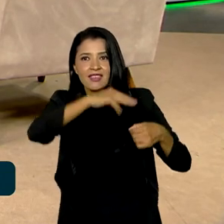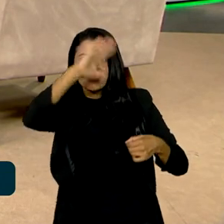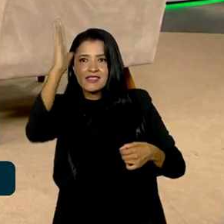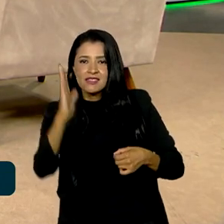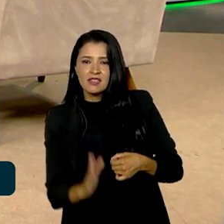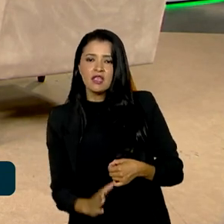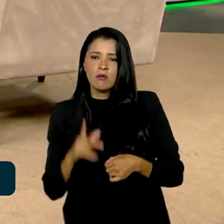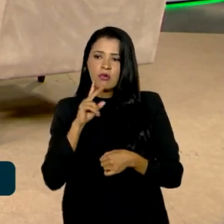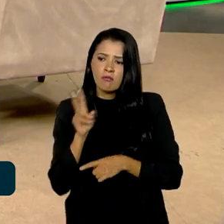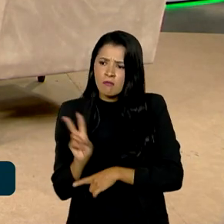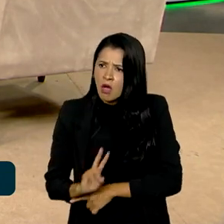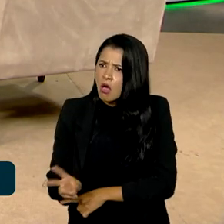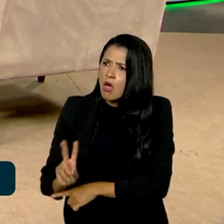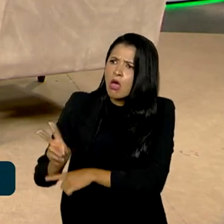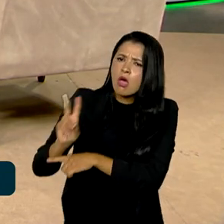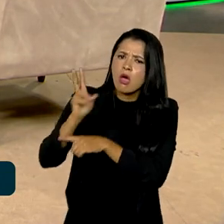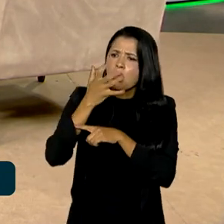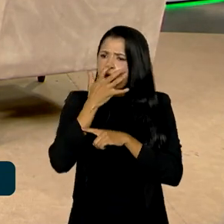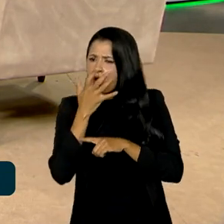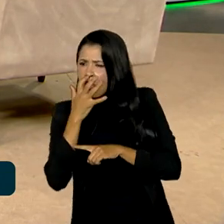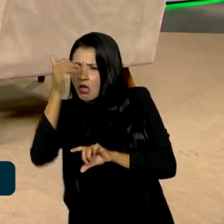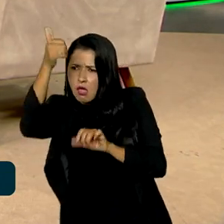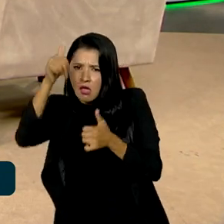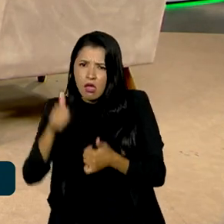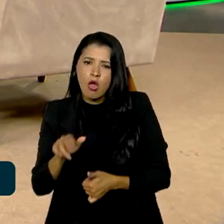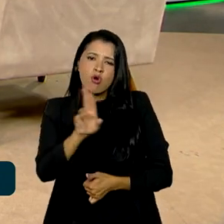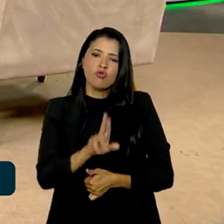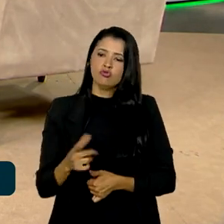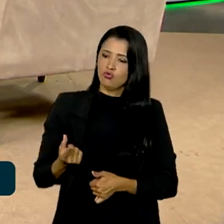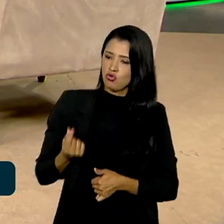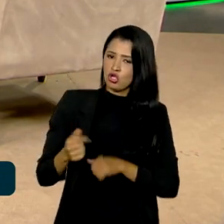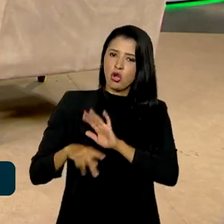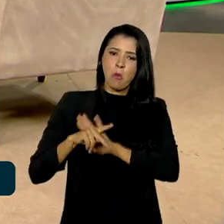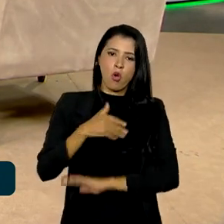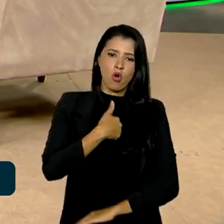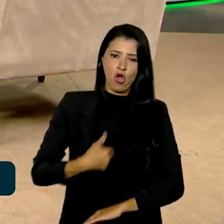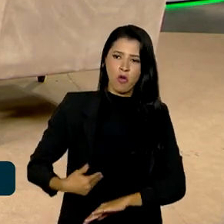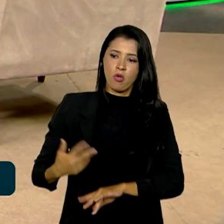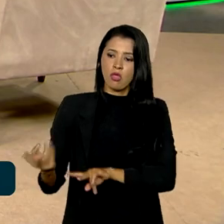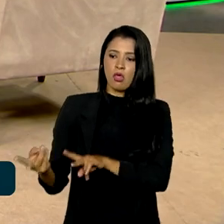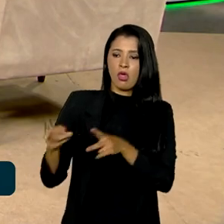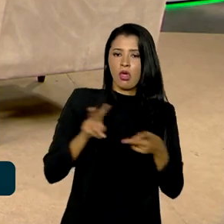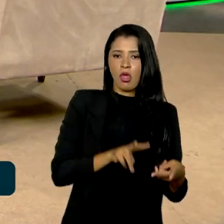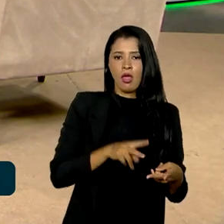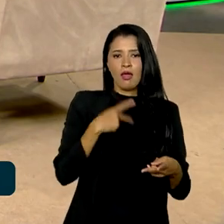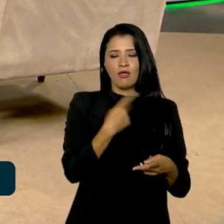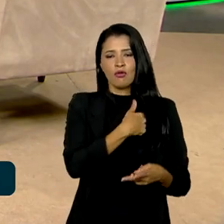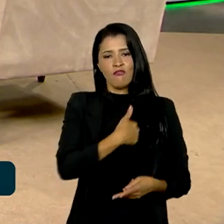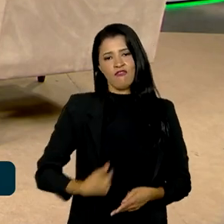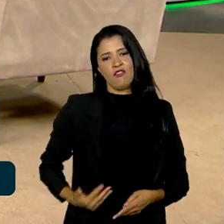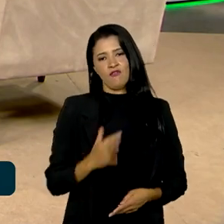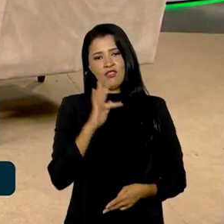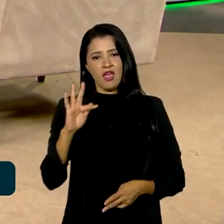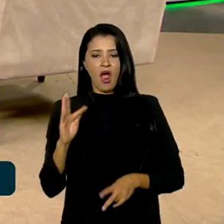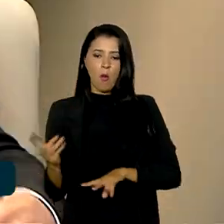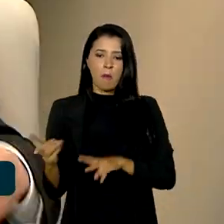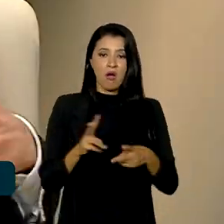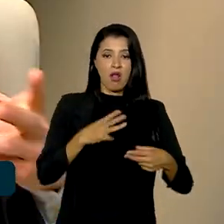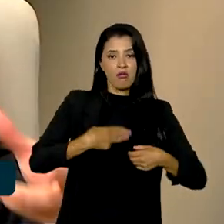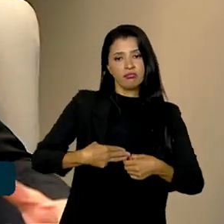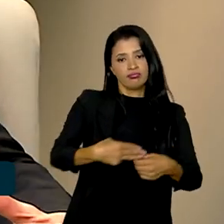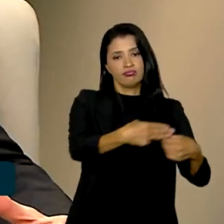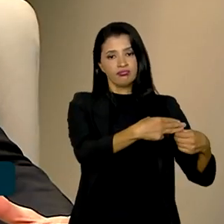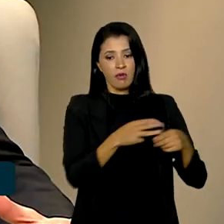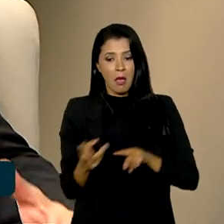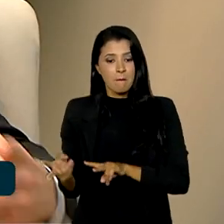auditorias locais, analisando o uso dos recursos públicos na transferência de recursos do governo federal nos municípios. Isso foi